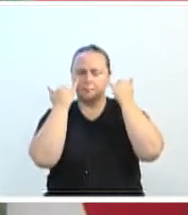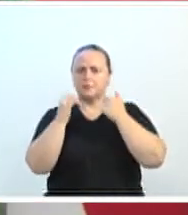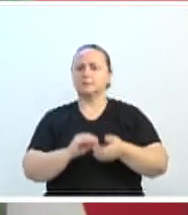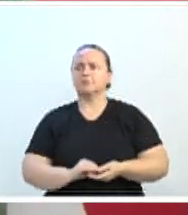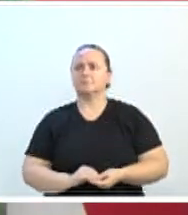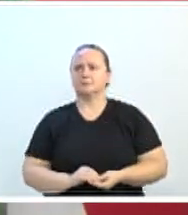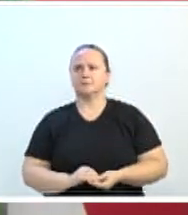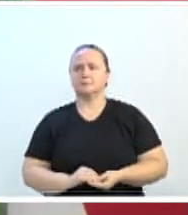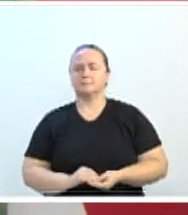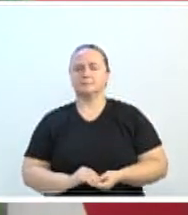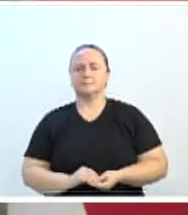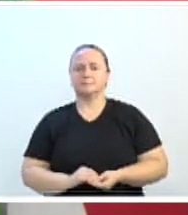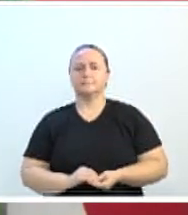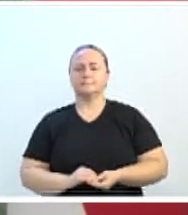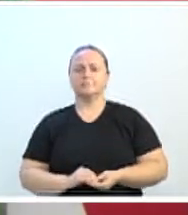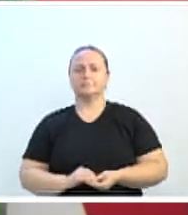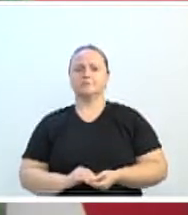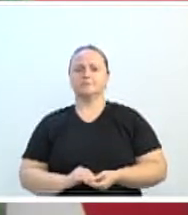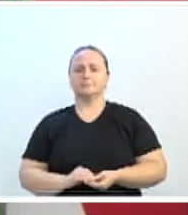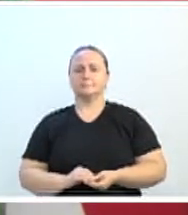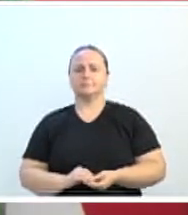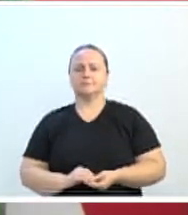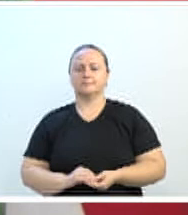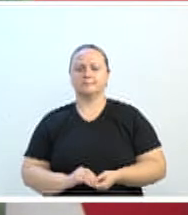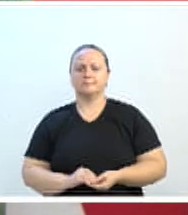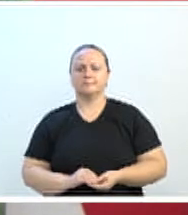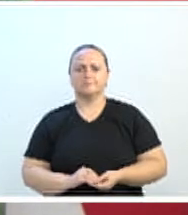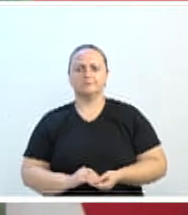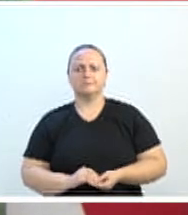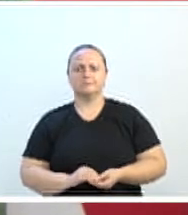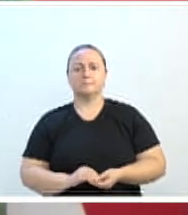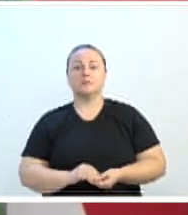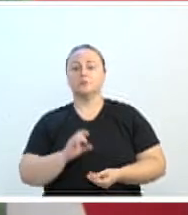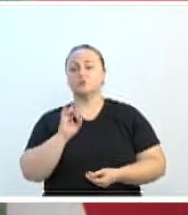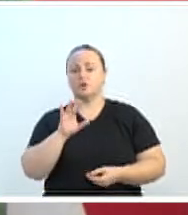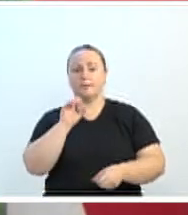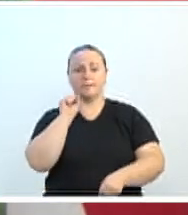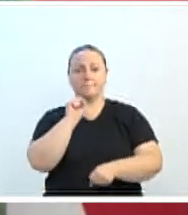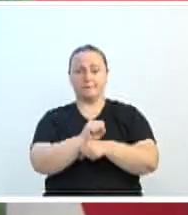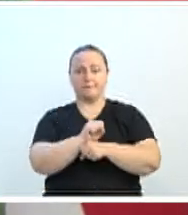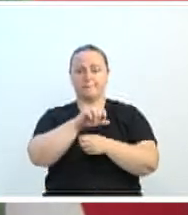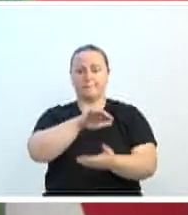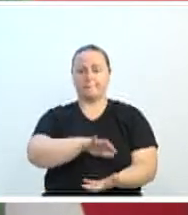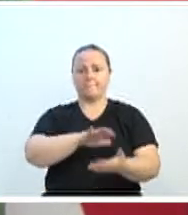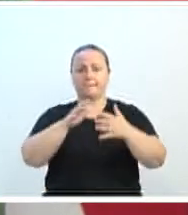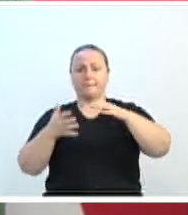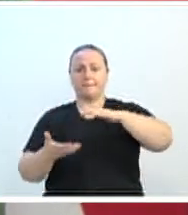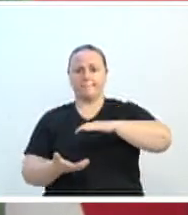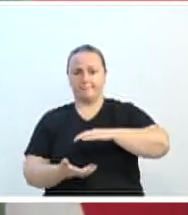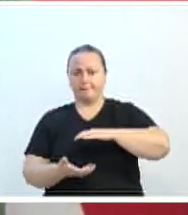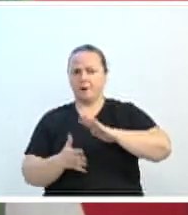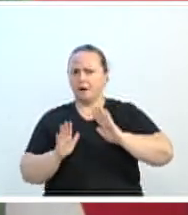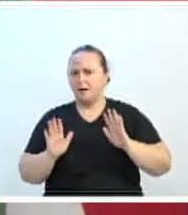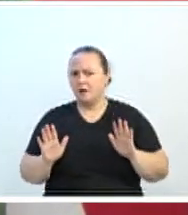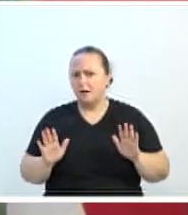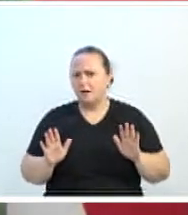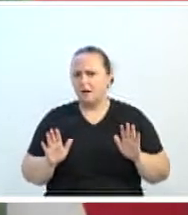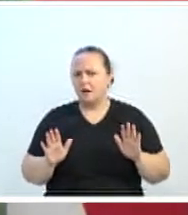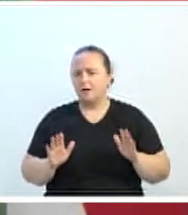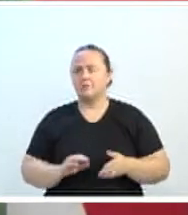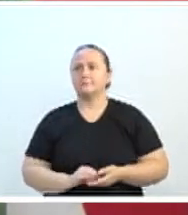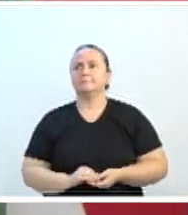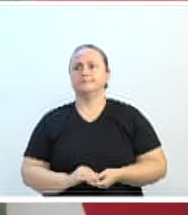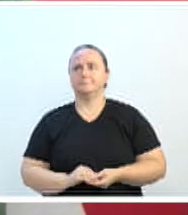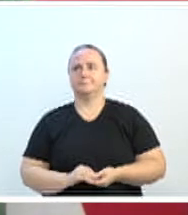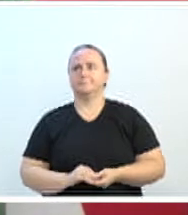Mas a questão não é simplesmente só barrar a reforma. Nós temos tempo ainda.